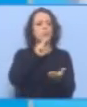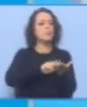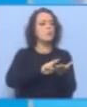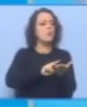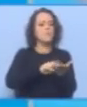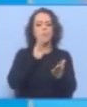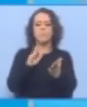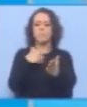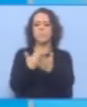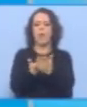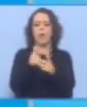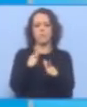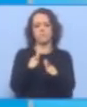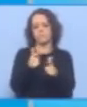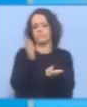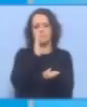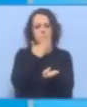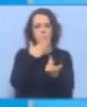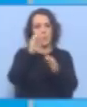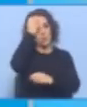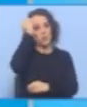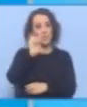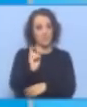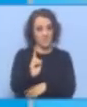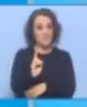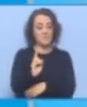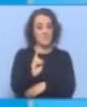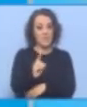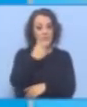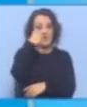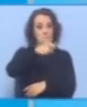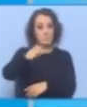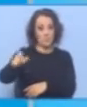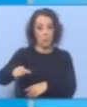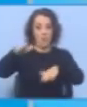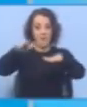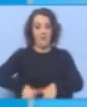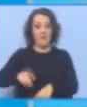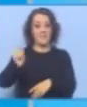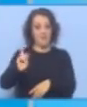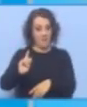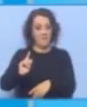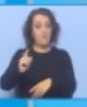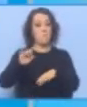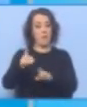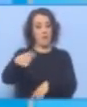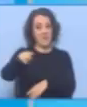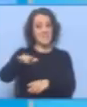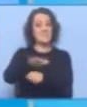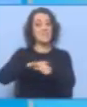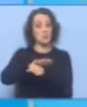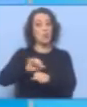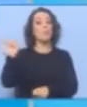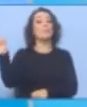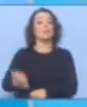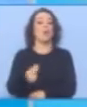origem destes movimentos, mas não podemos esquecer aquelas pessoas que não fazem greve e que se calhar estão em situações mais graves. Ainda têm